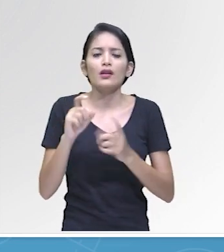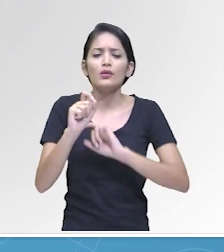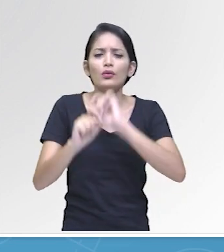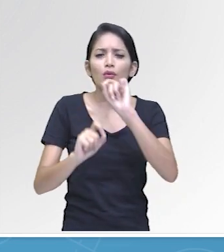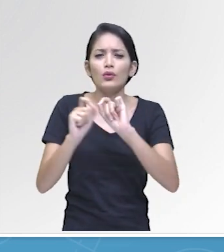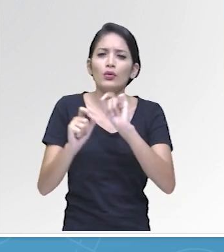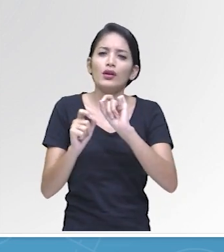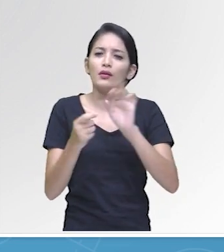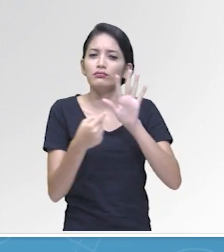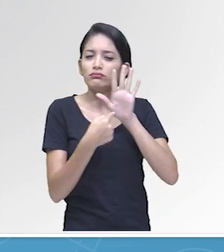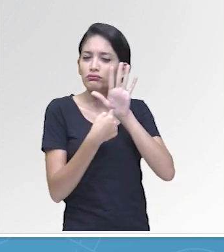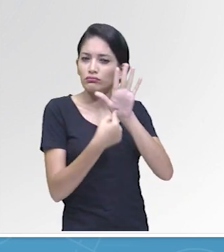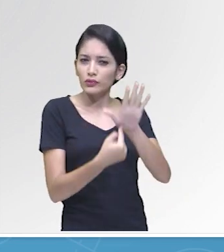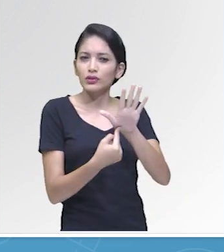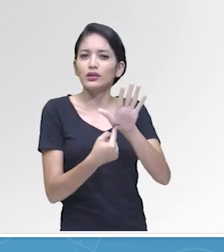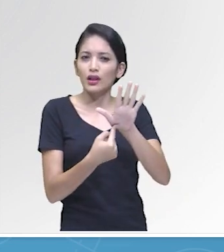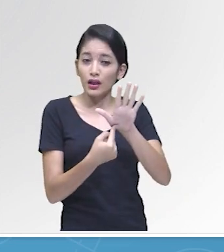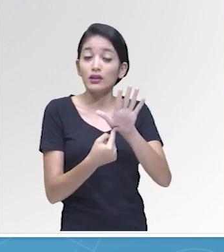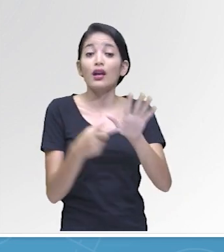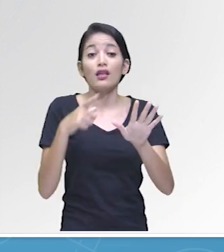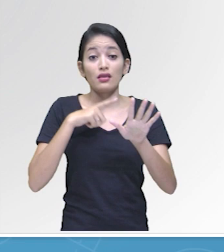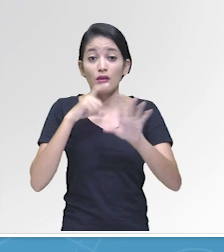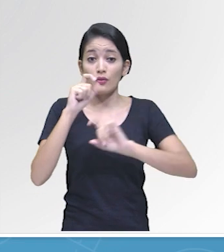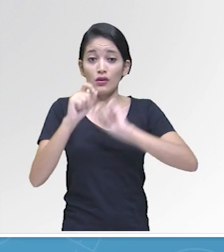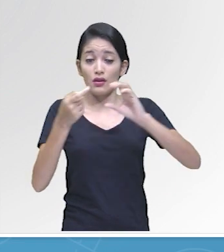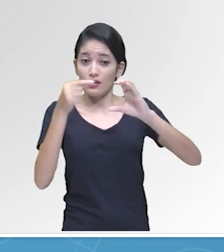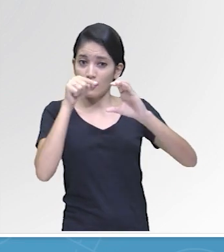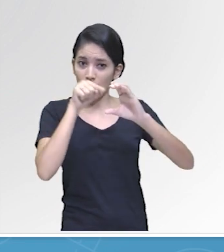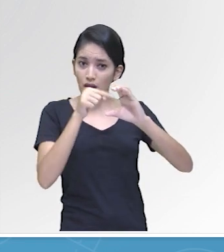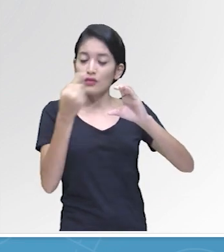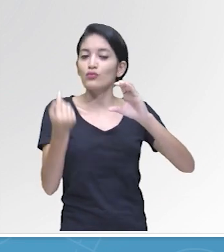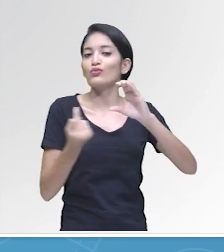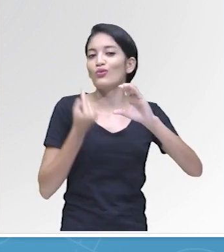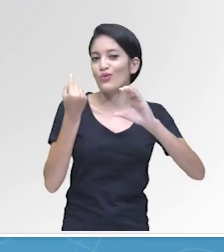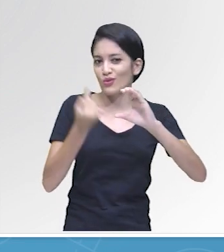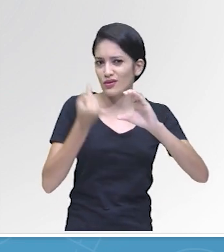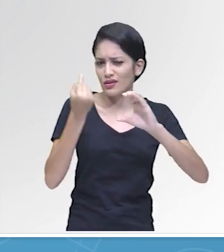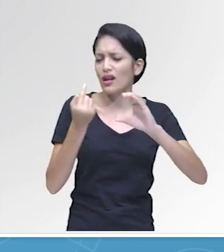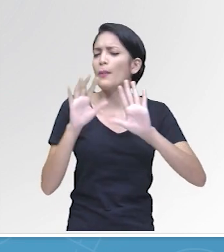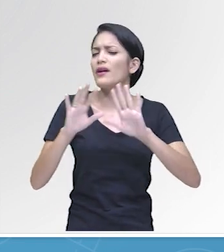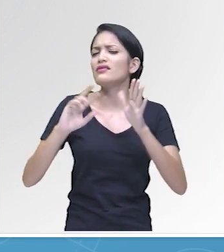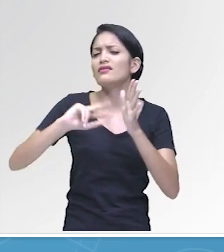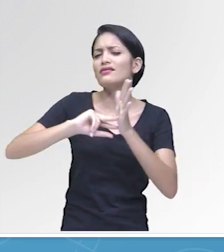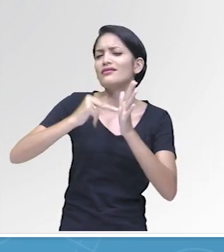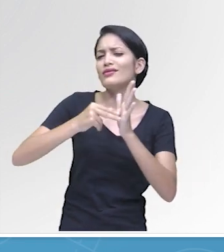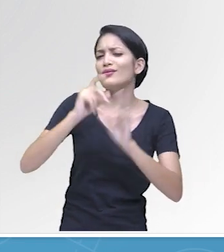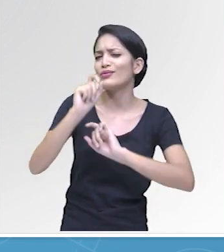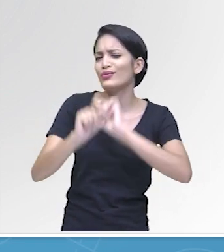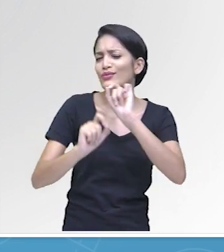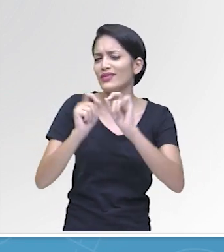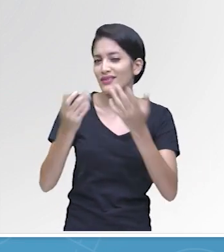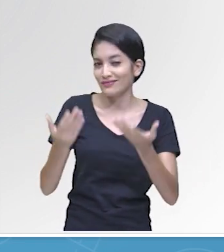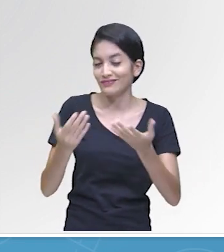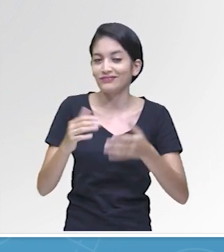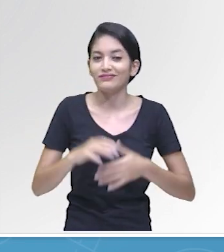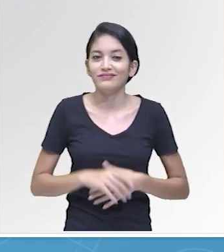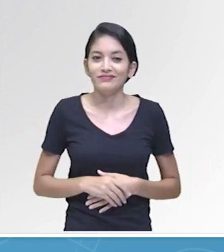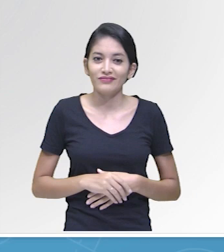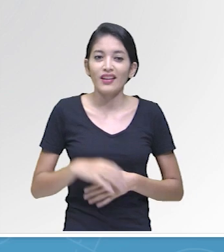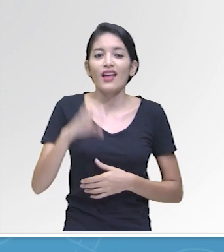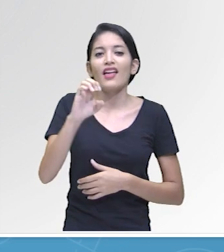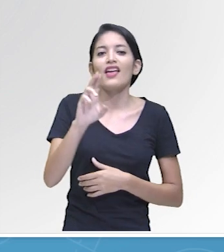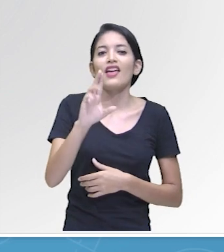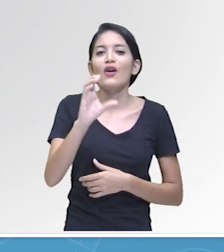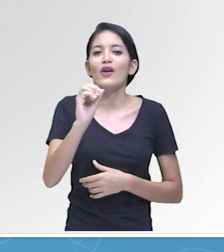aí grifado, que é com núcleo individualizado. O que quer dizer isso, professora? Eucarionte com